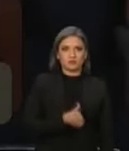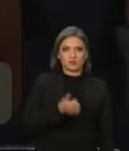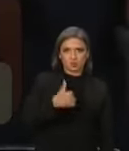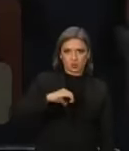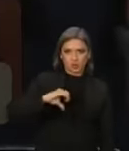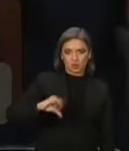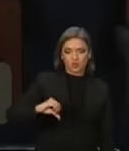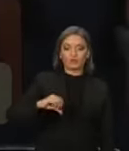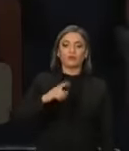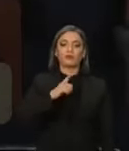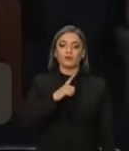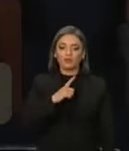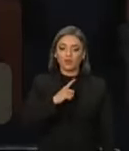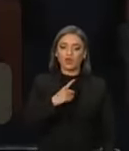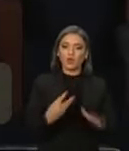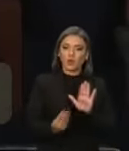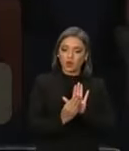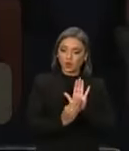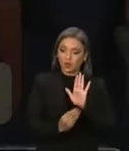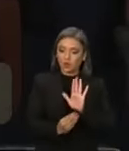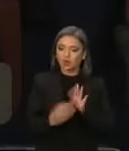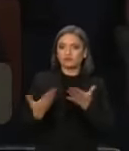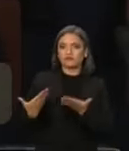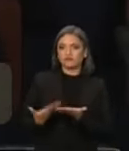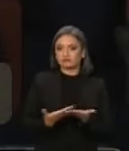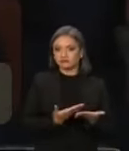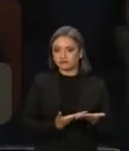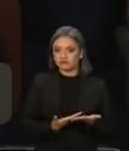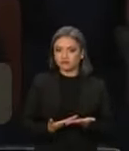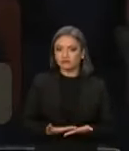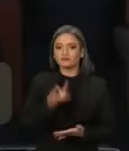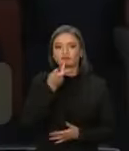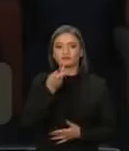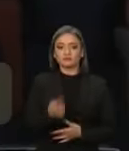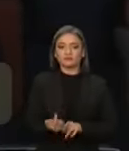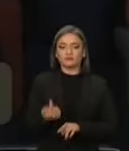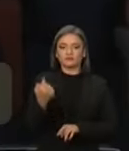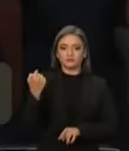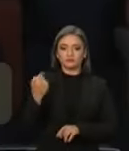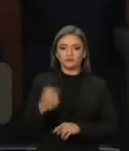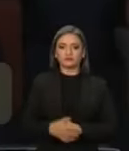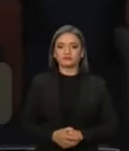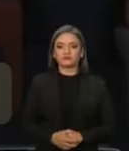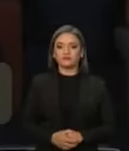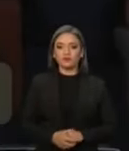Cito a doutrina que Sua Excelência adotou naquela oportunidade